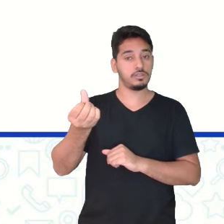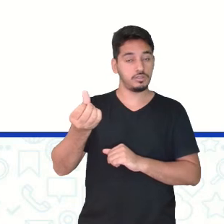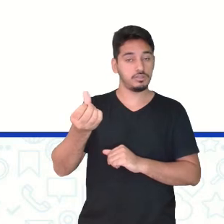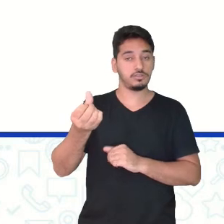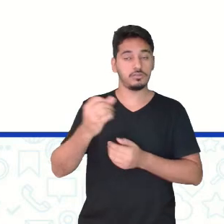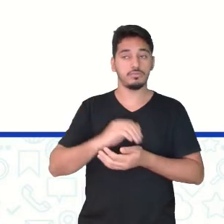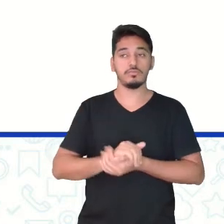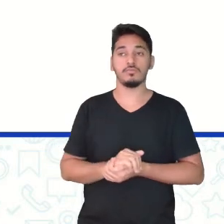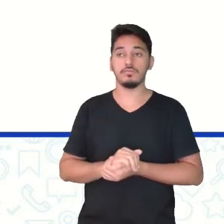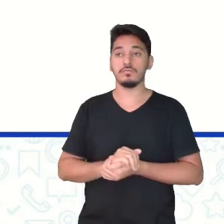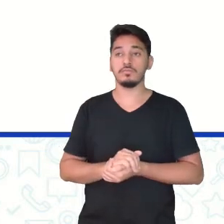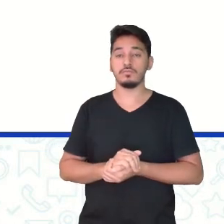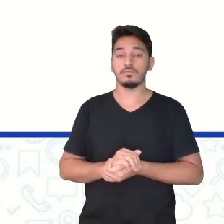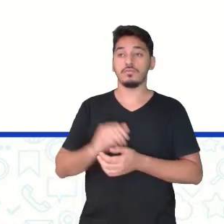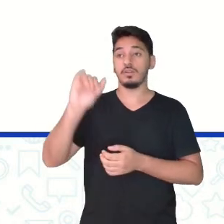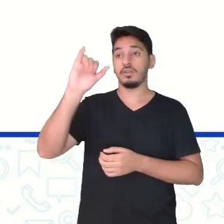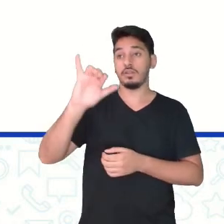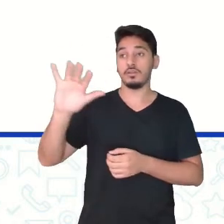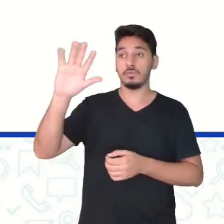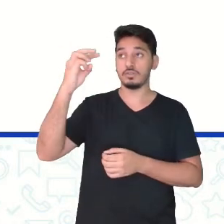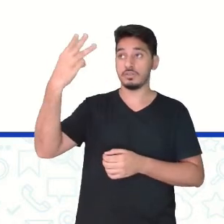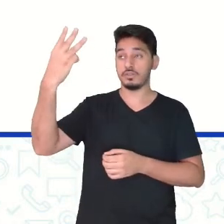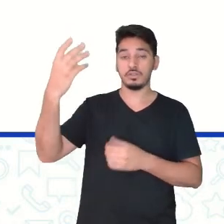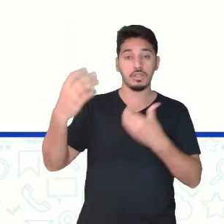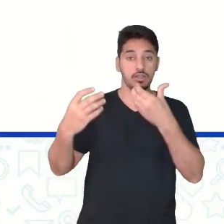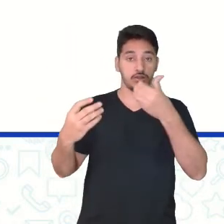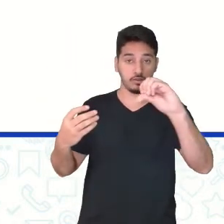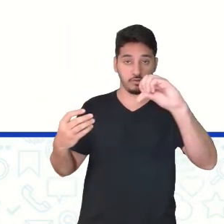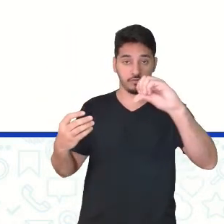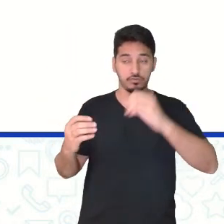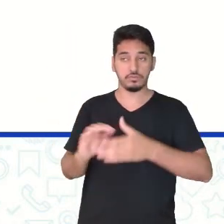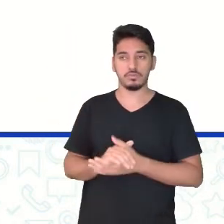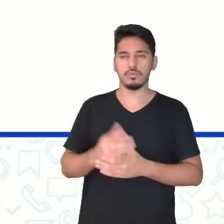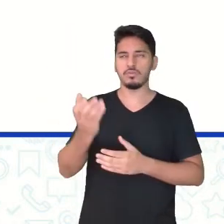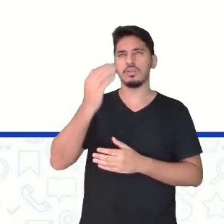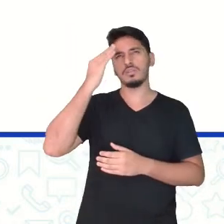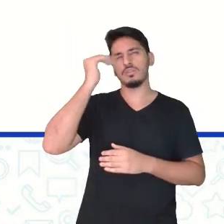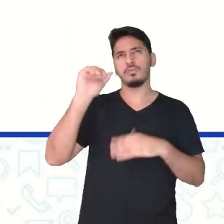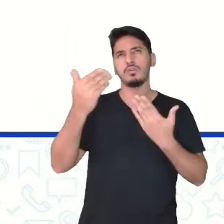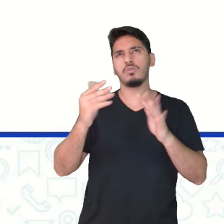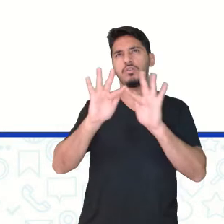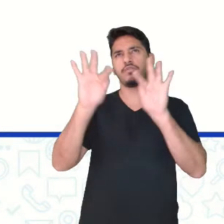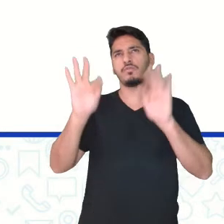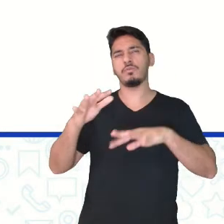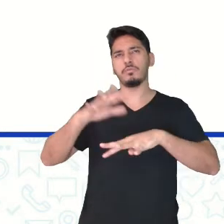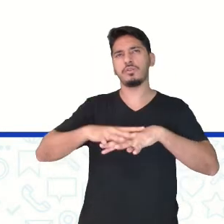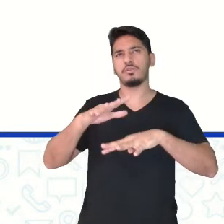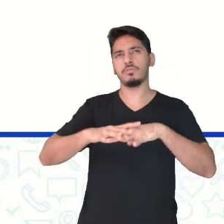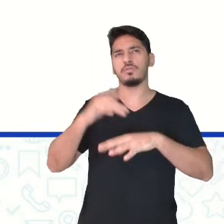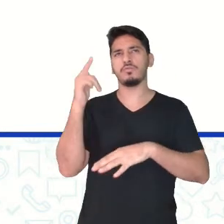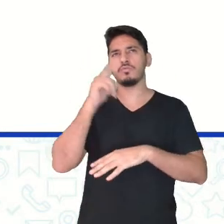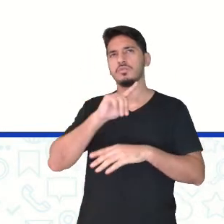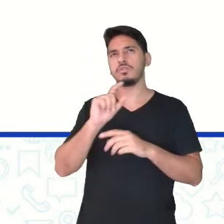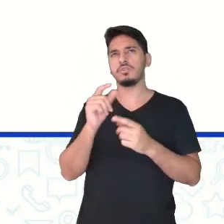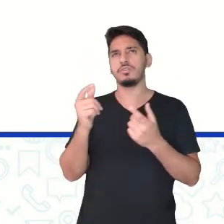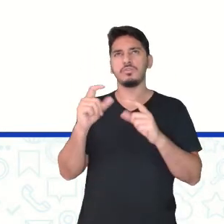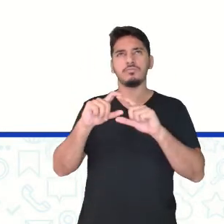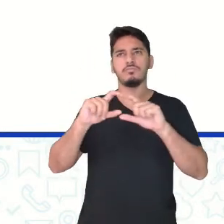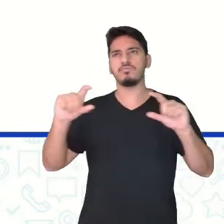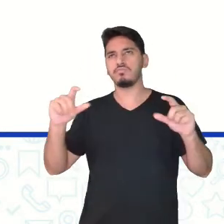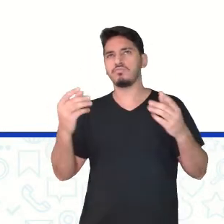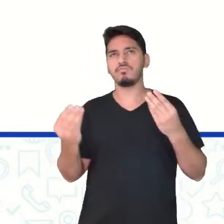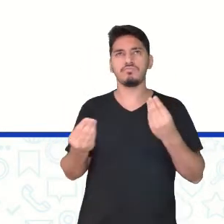6 bolinhas. E a figura 3 eu tenho 9 bolinhas. E eu queria saber qual é a fórmula matemática que eu vou